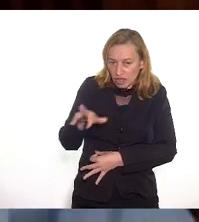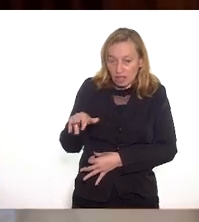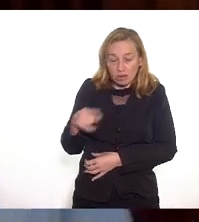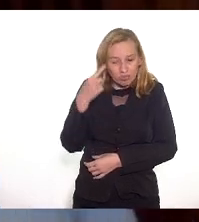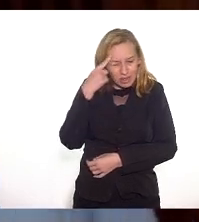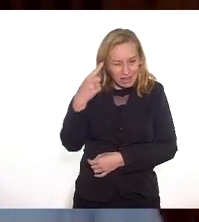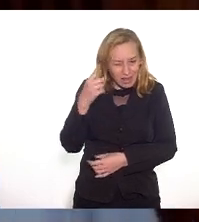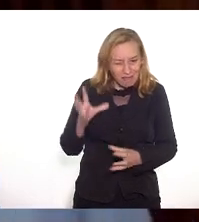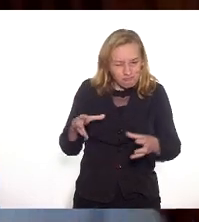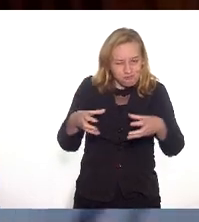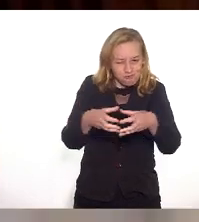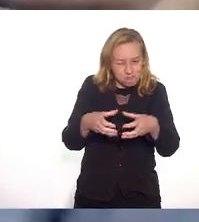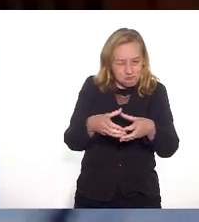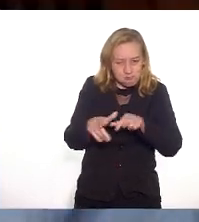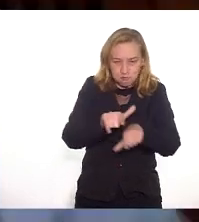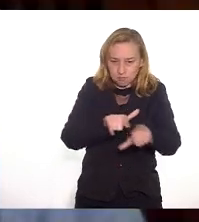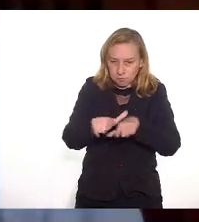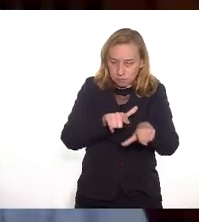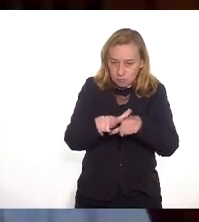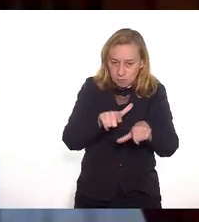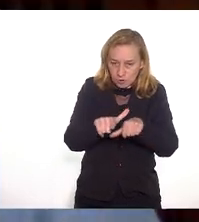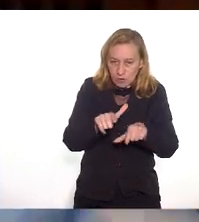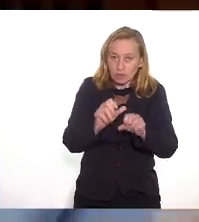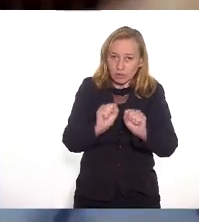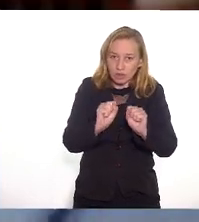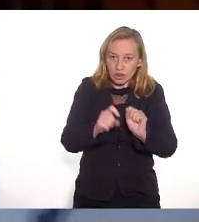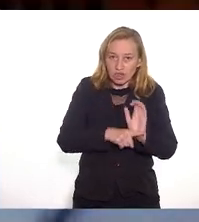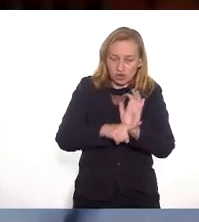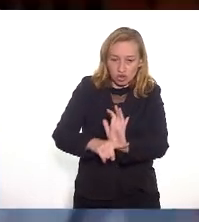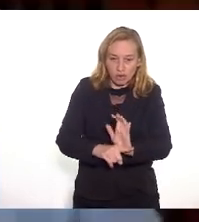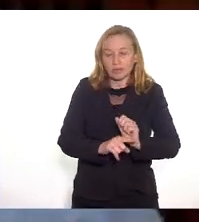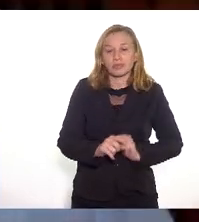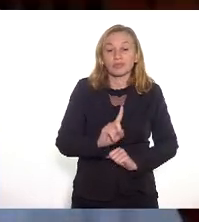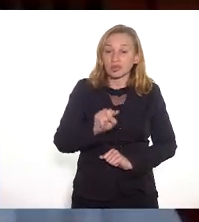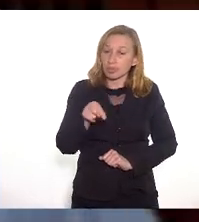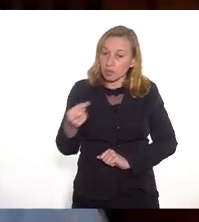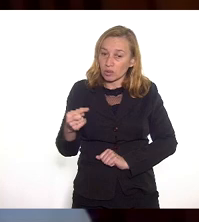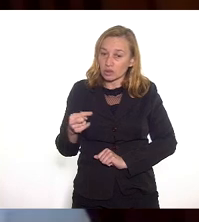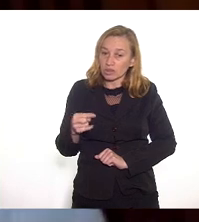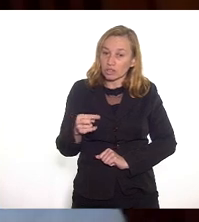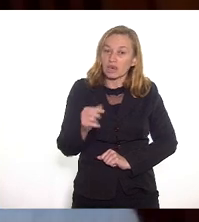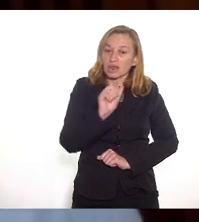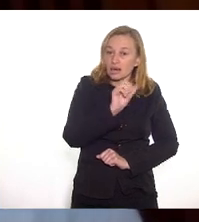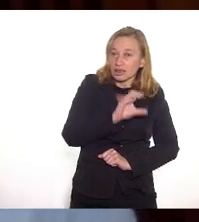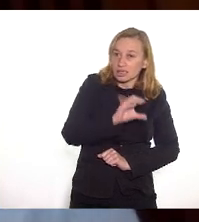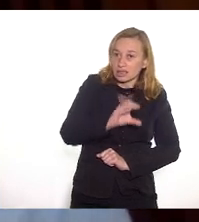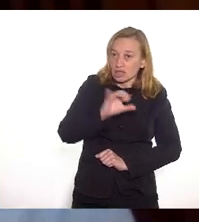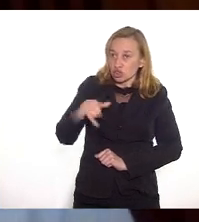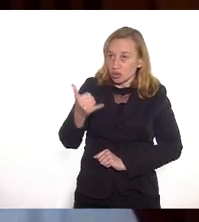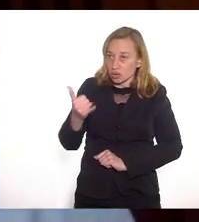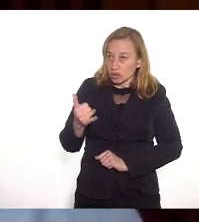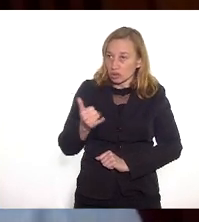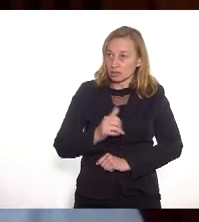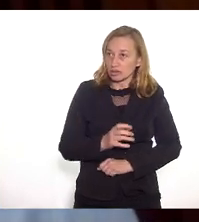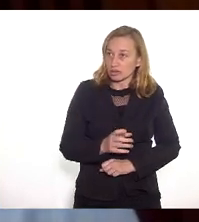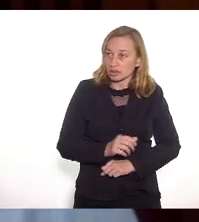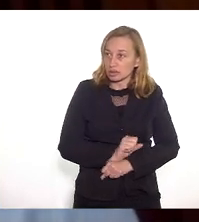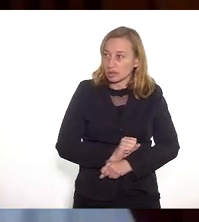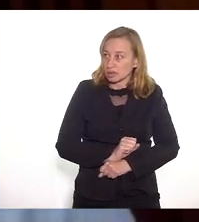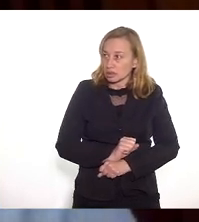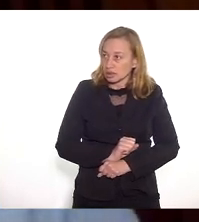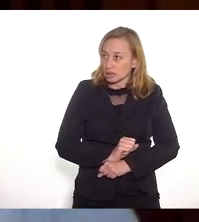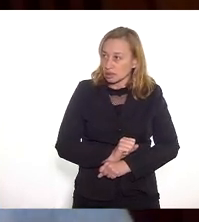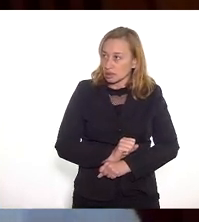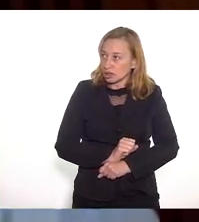ideia, trabalhar no recesso, aqueles que puderem colaborar, e depois a CCJ se debruça para tentar